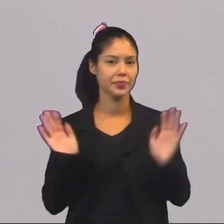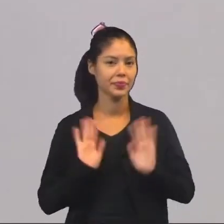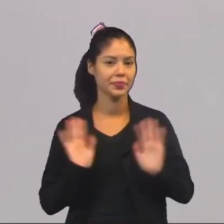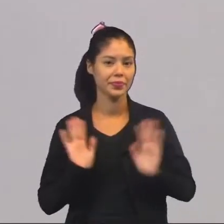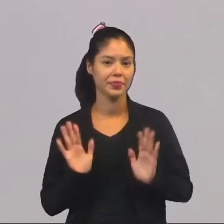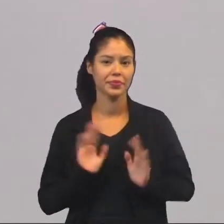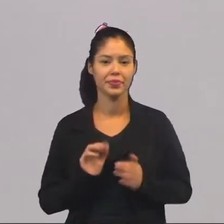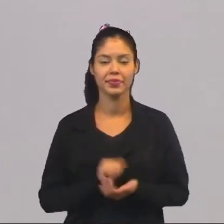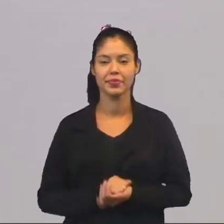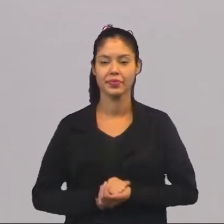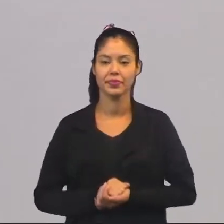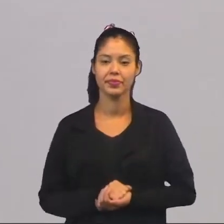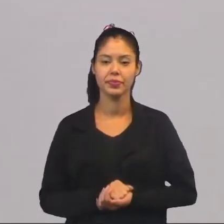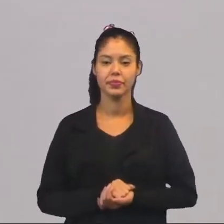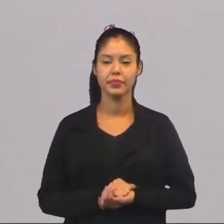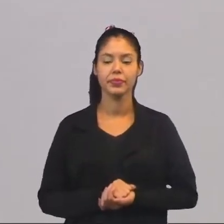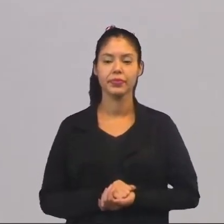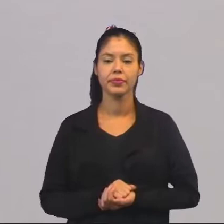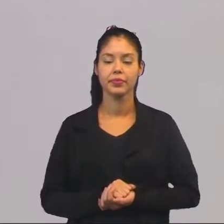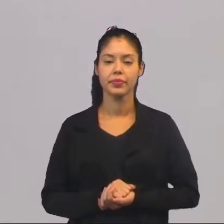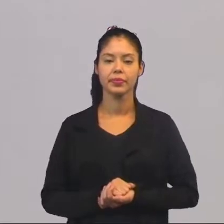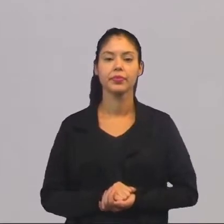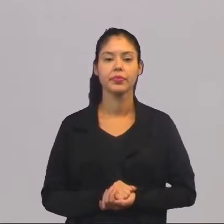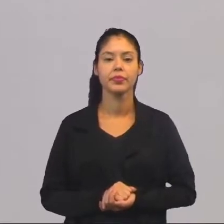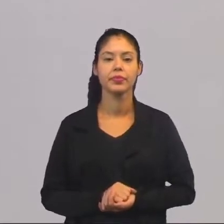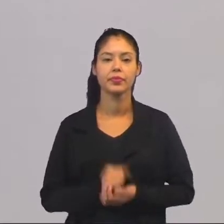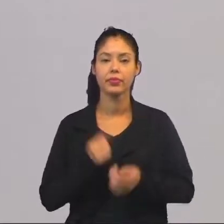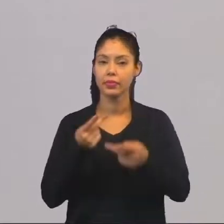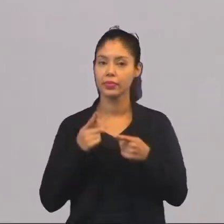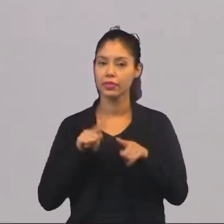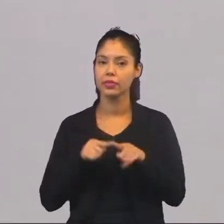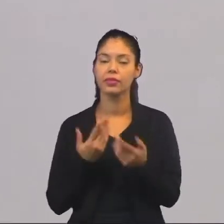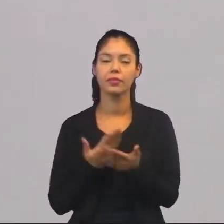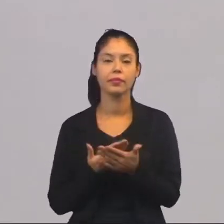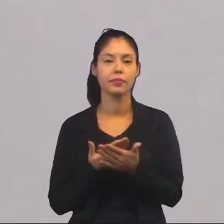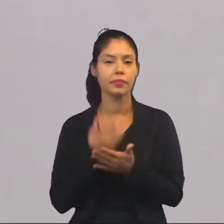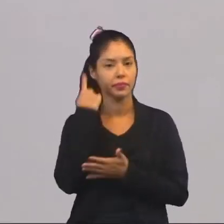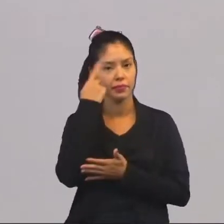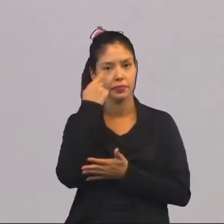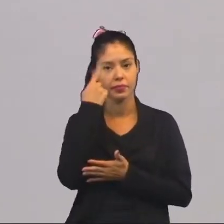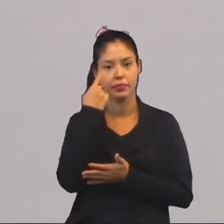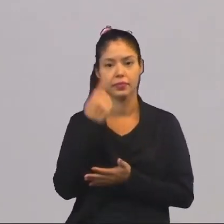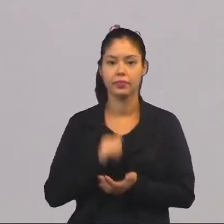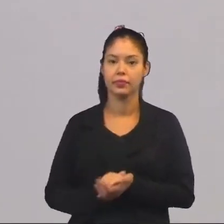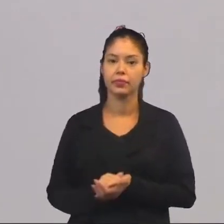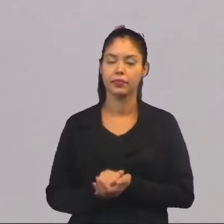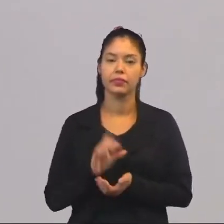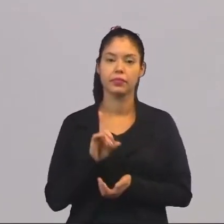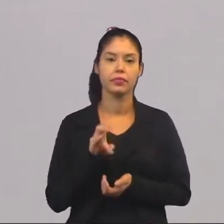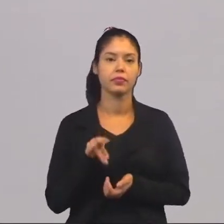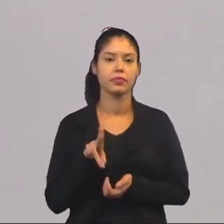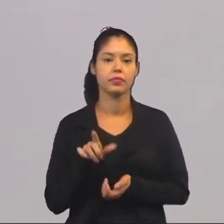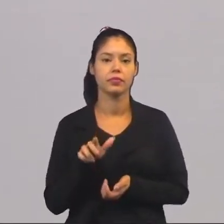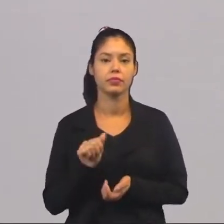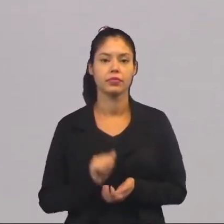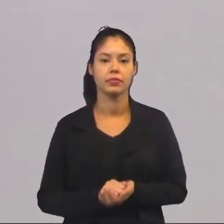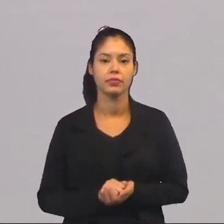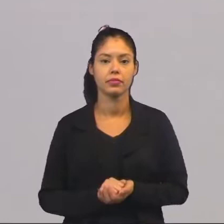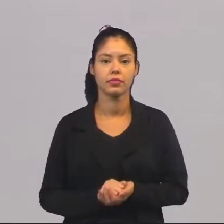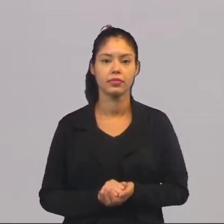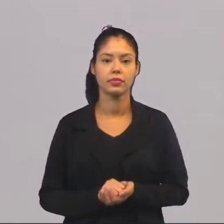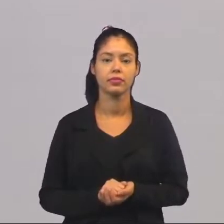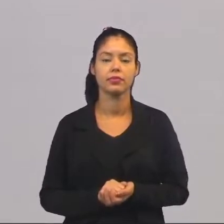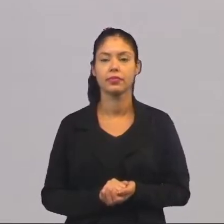o Olá mutchatchos mutchatchas que tá a tua vendo sem Oi meninas nessa classe a espanhola e eu sou eu Daniele